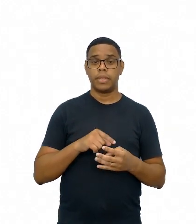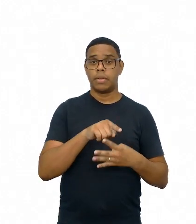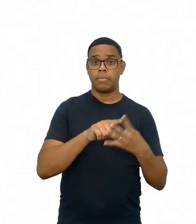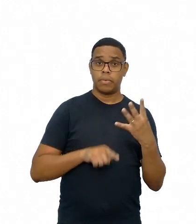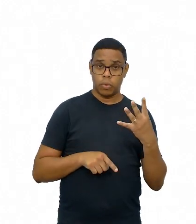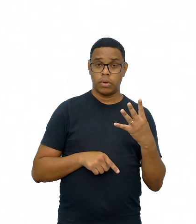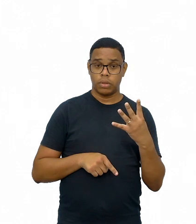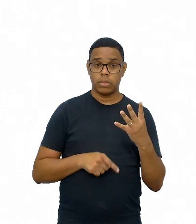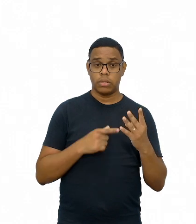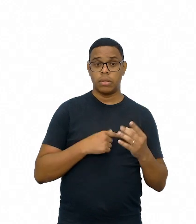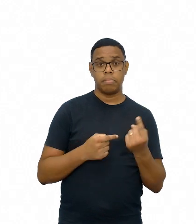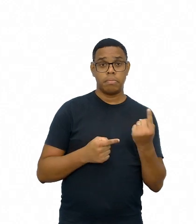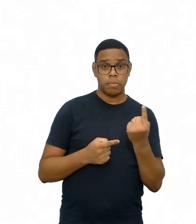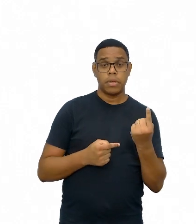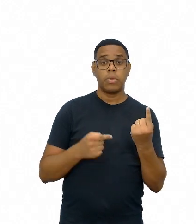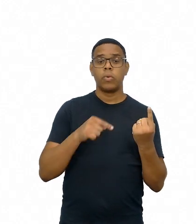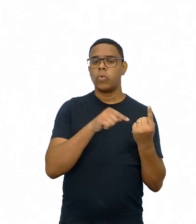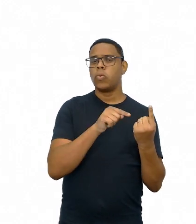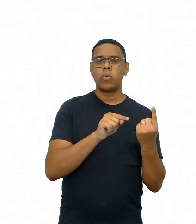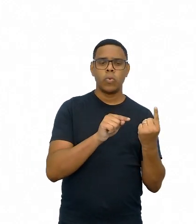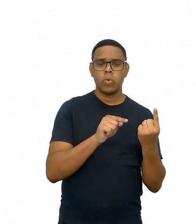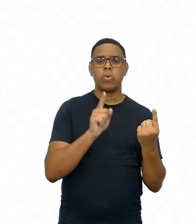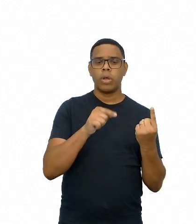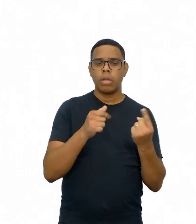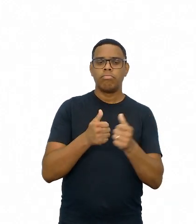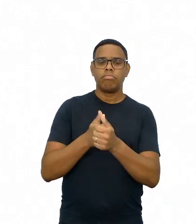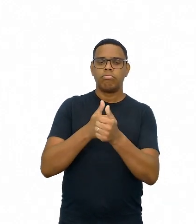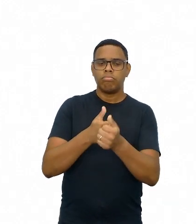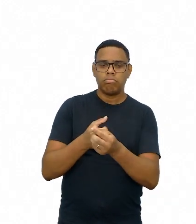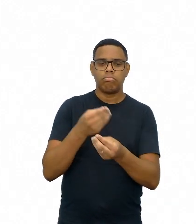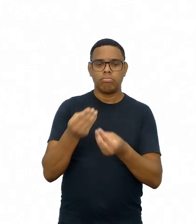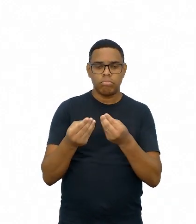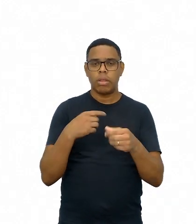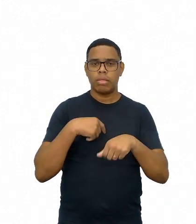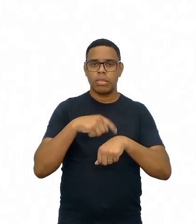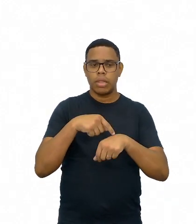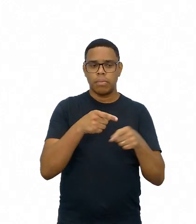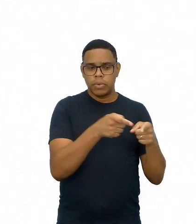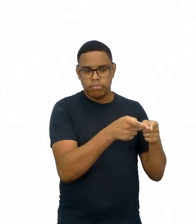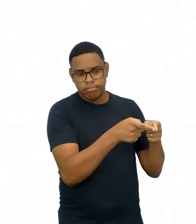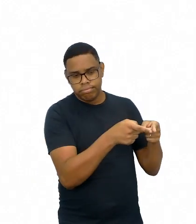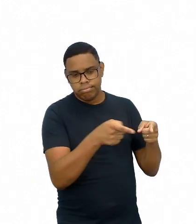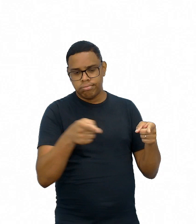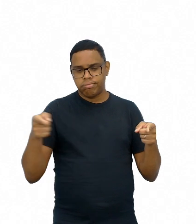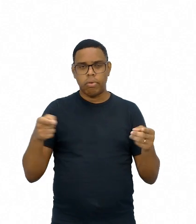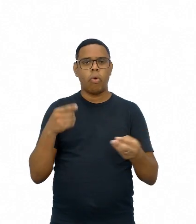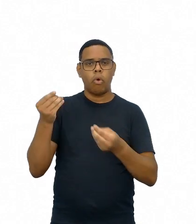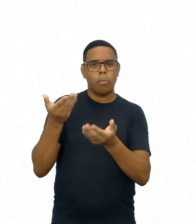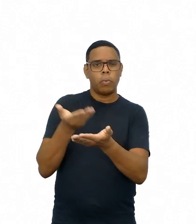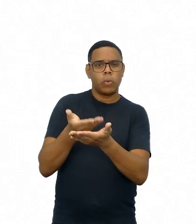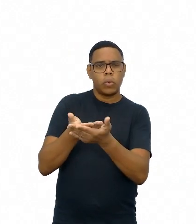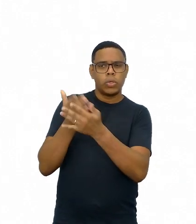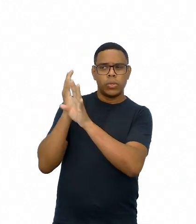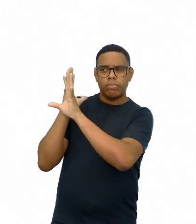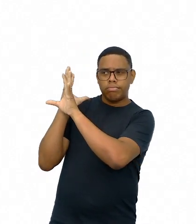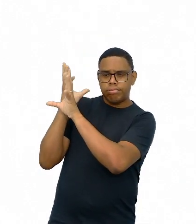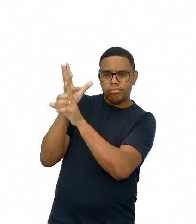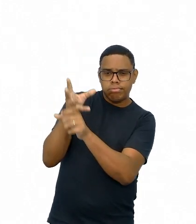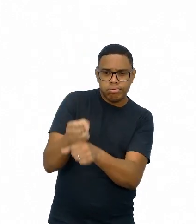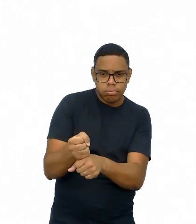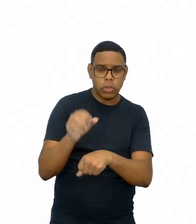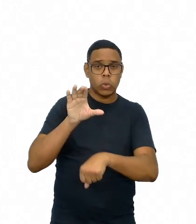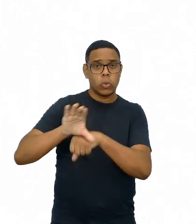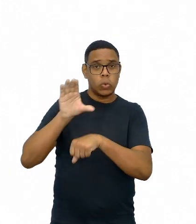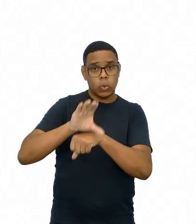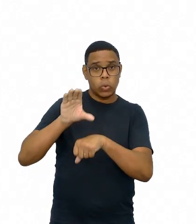4 momentos. O primeiro momento é acompanhar através da linha do tempo o percurso que já trilhamos na nossa